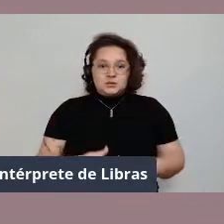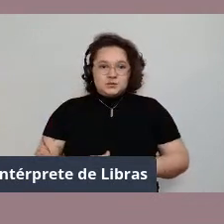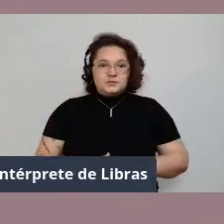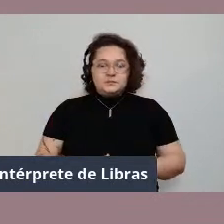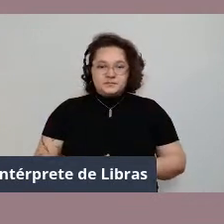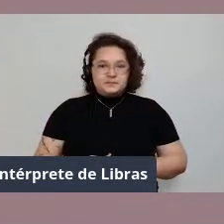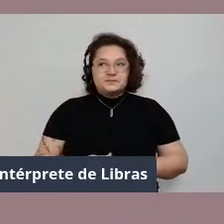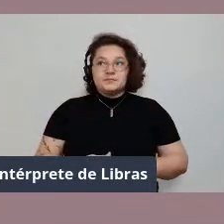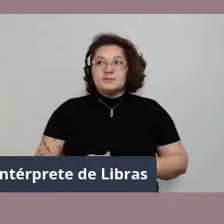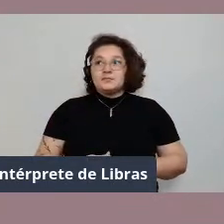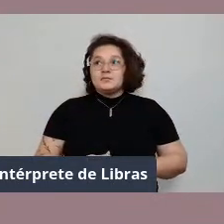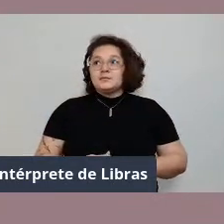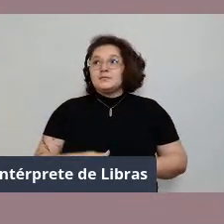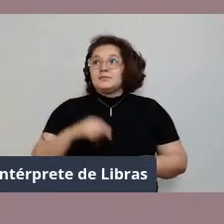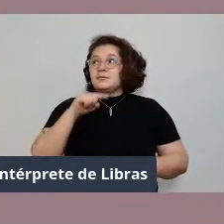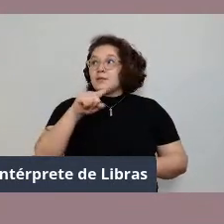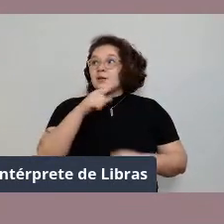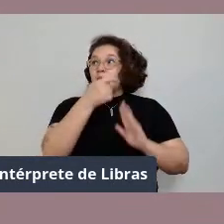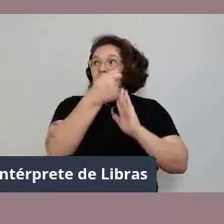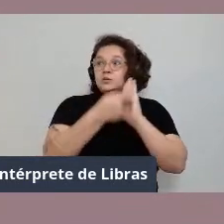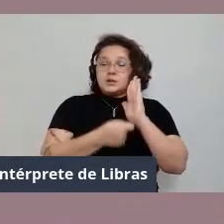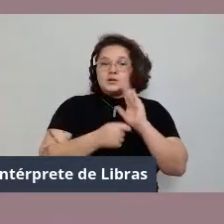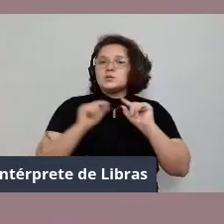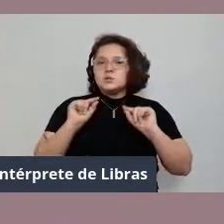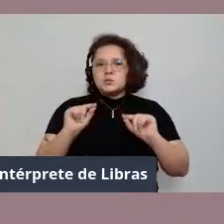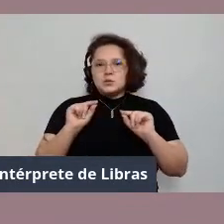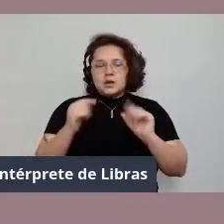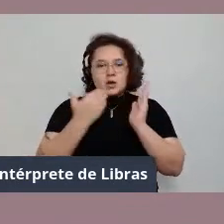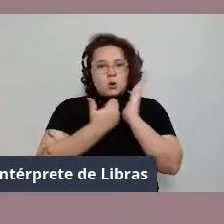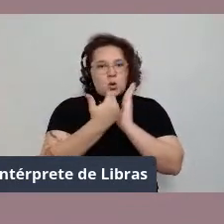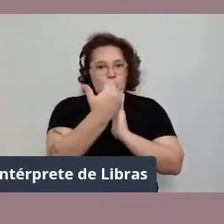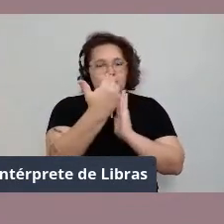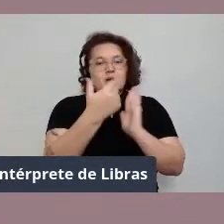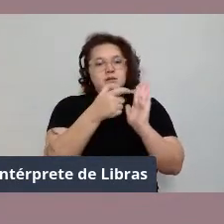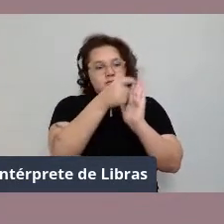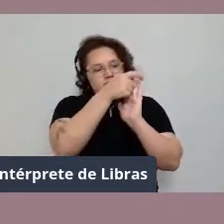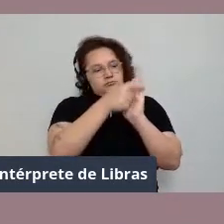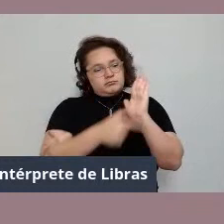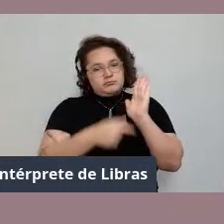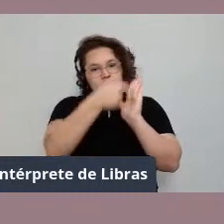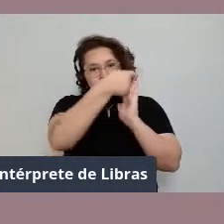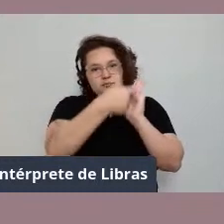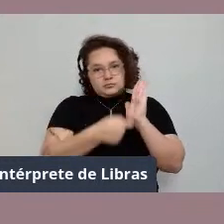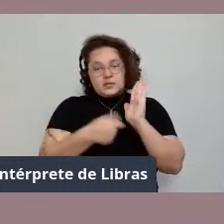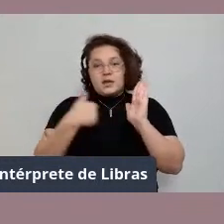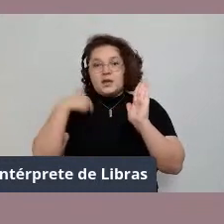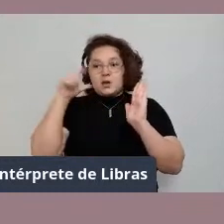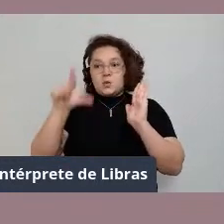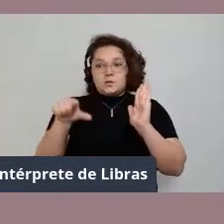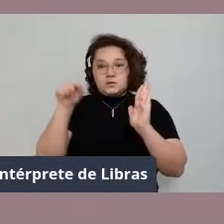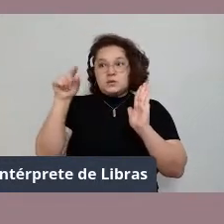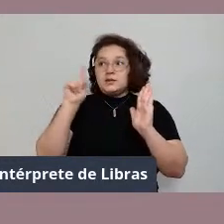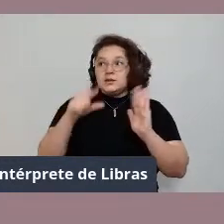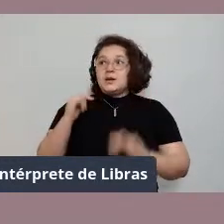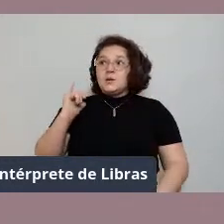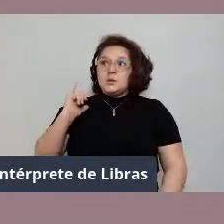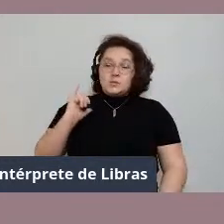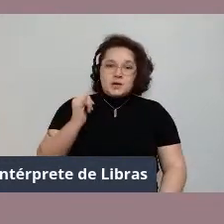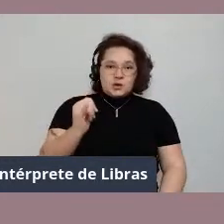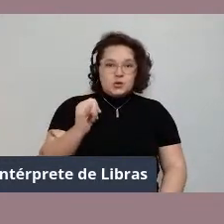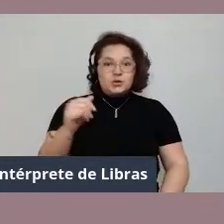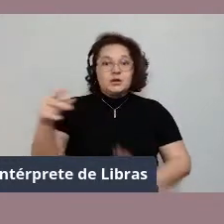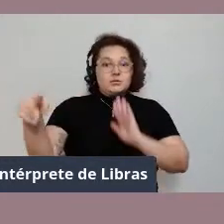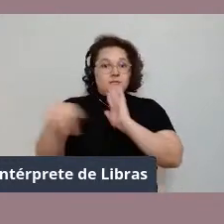esqueci. O texto começa com uma epígrafe que eu escolhi, tirada justamente de uma crônica da